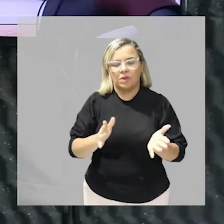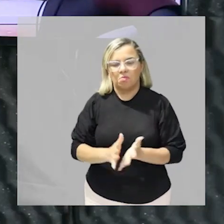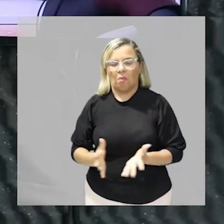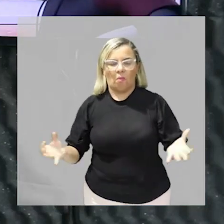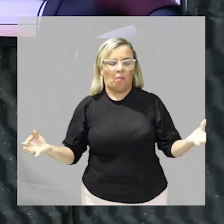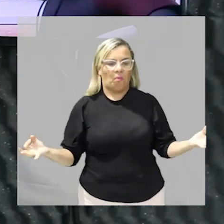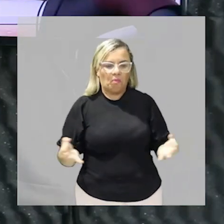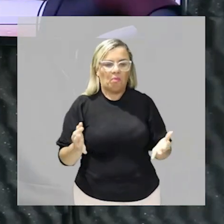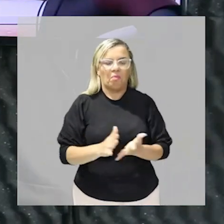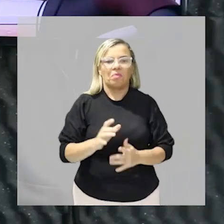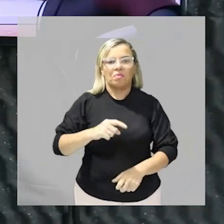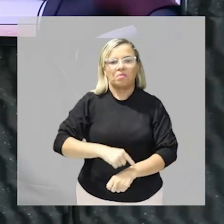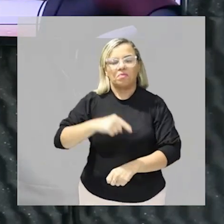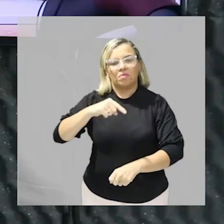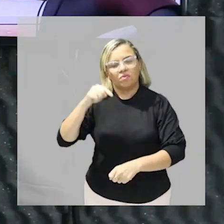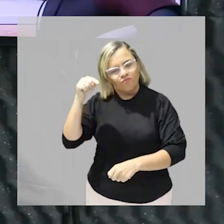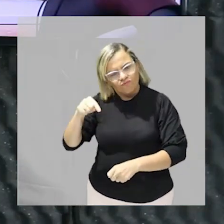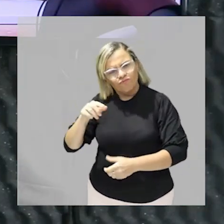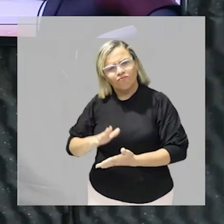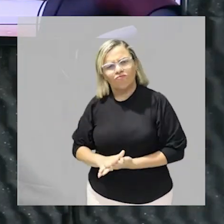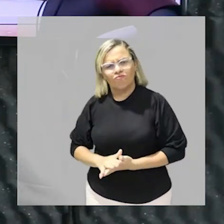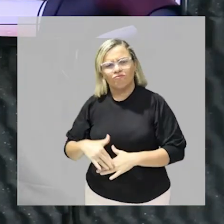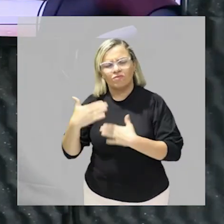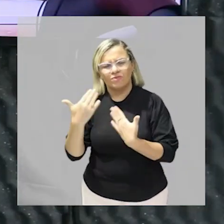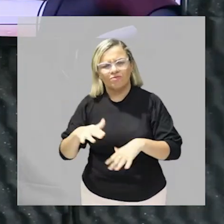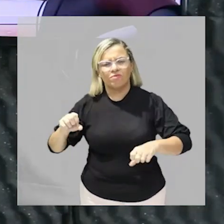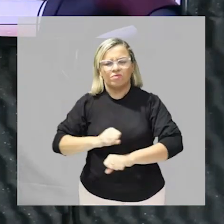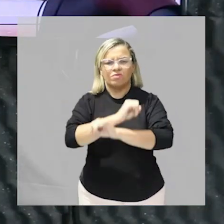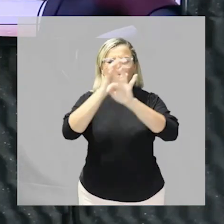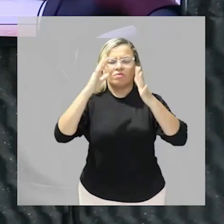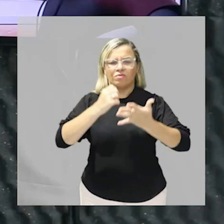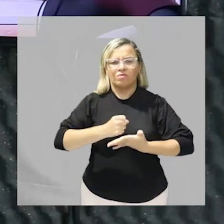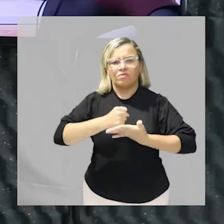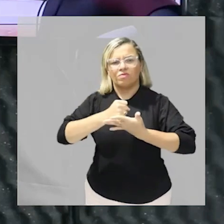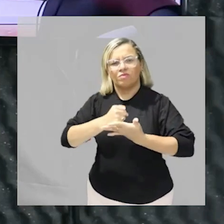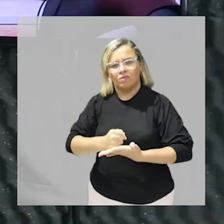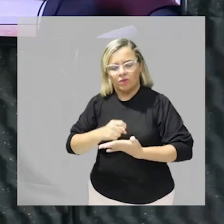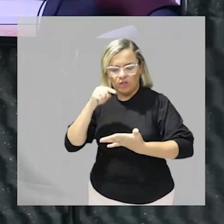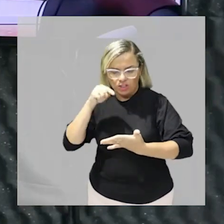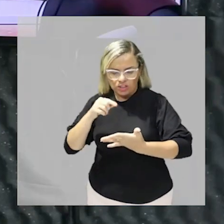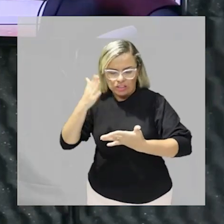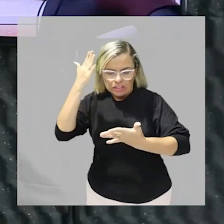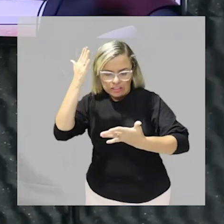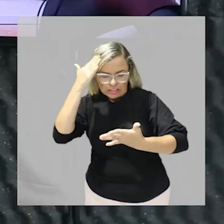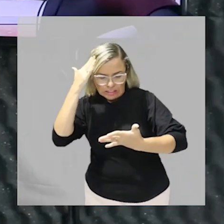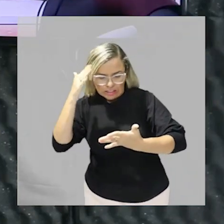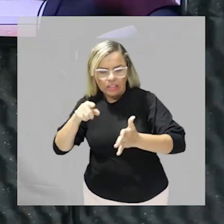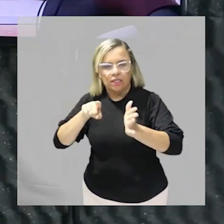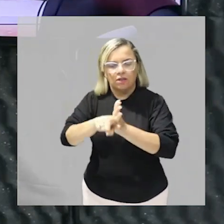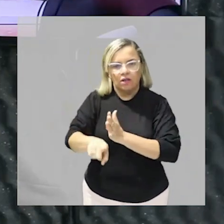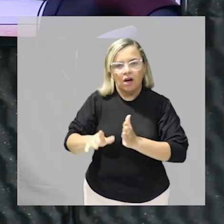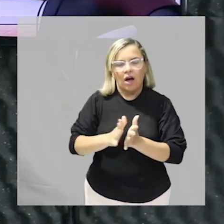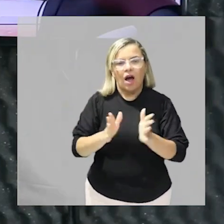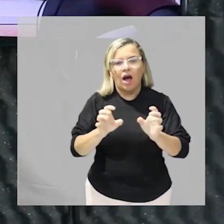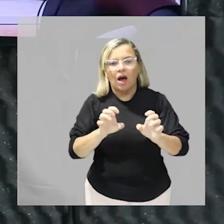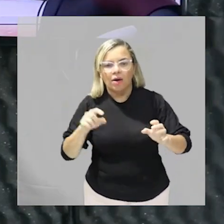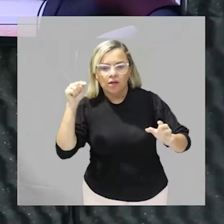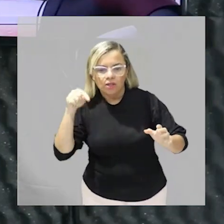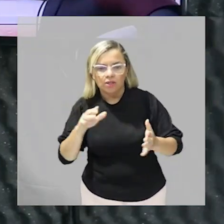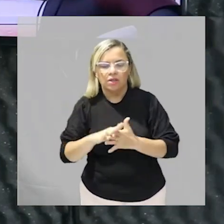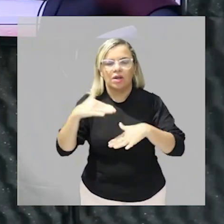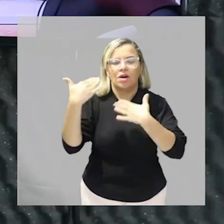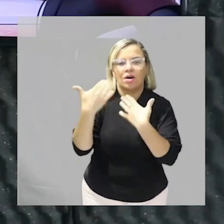otimizar tempo para ti na tua prova, tá certo? E claro, te ajudar na interpretação. A estrutura, tá, das provas de vestibular, elas são